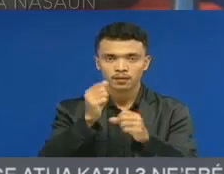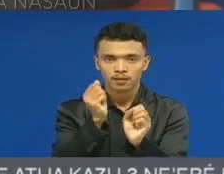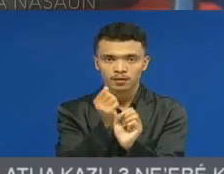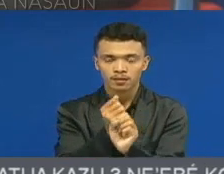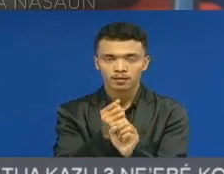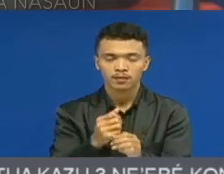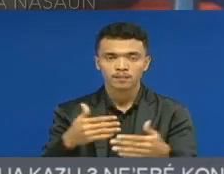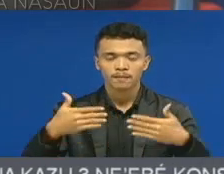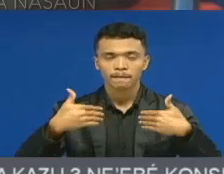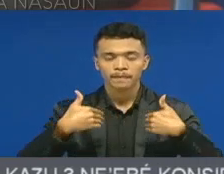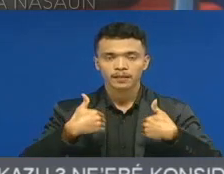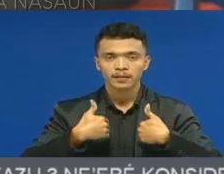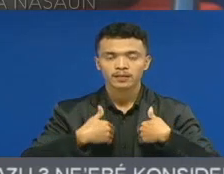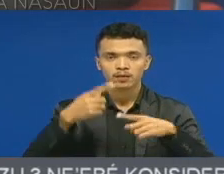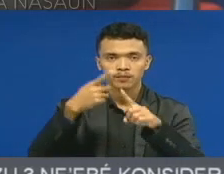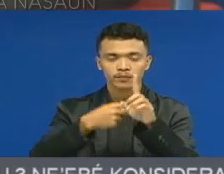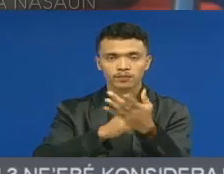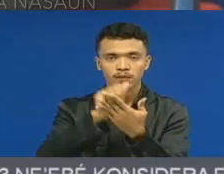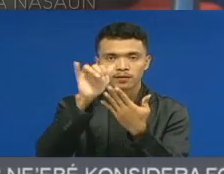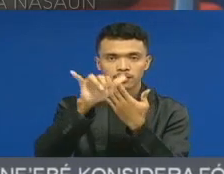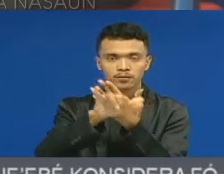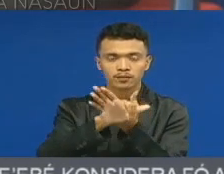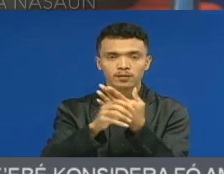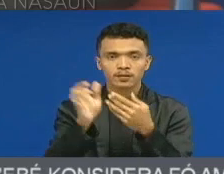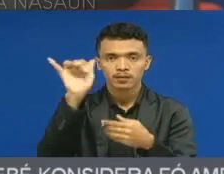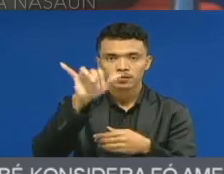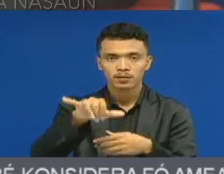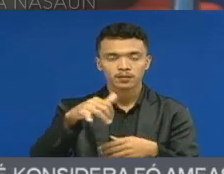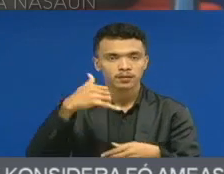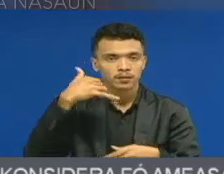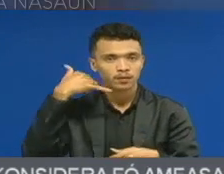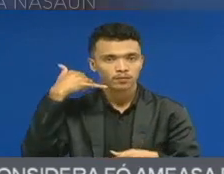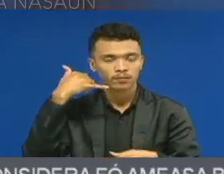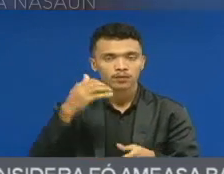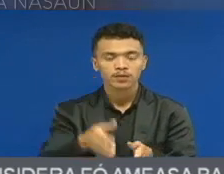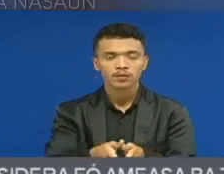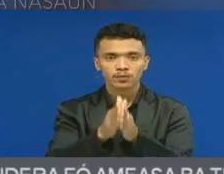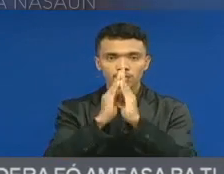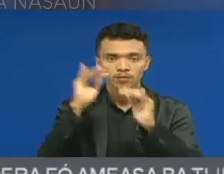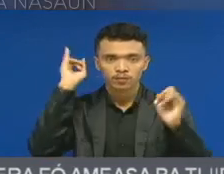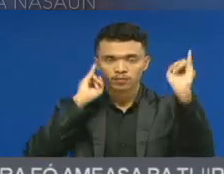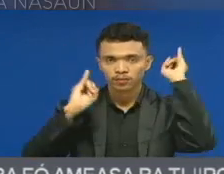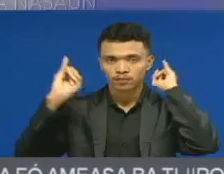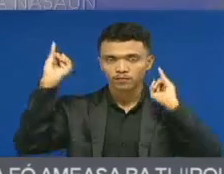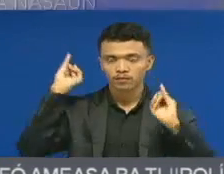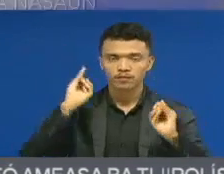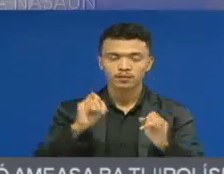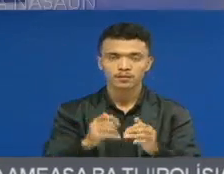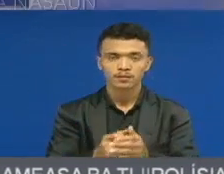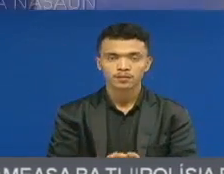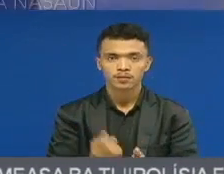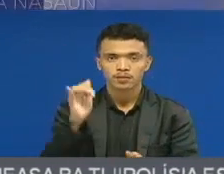foi em ia junho será contacto russo informação zoom meeting hall mas será